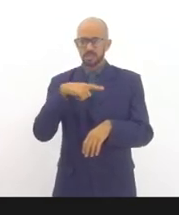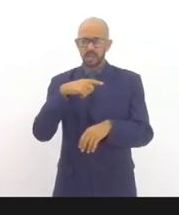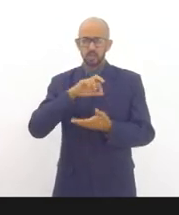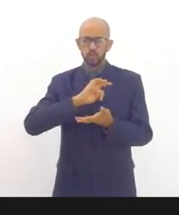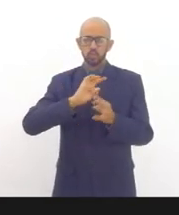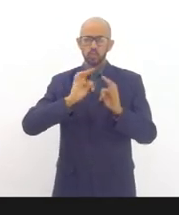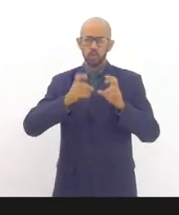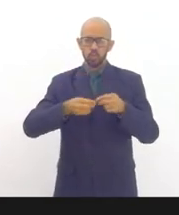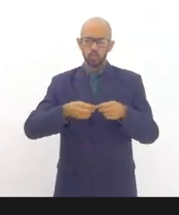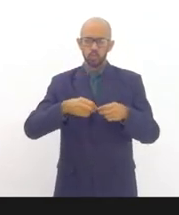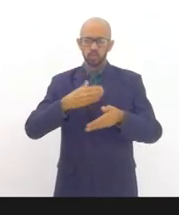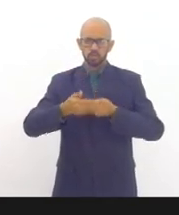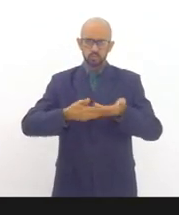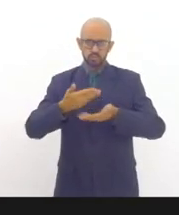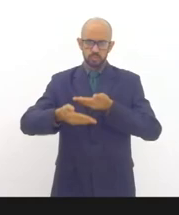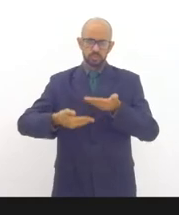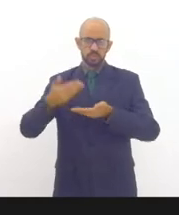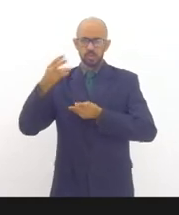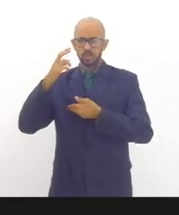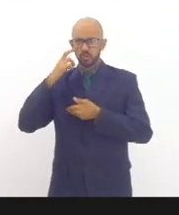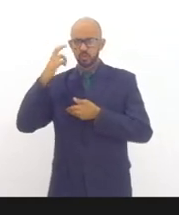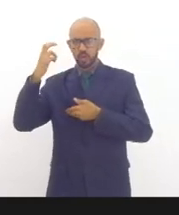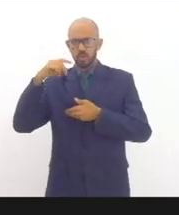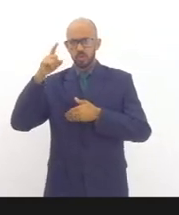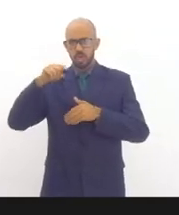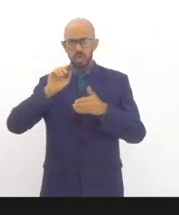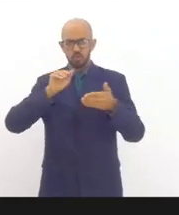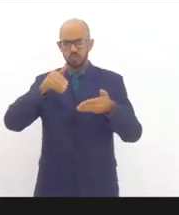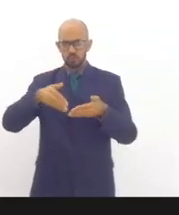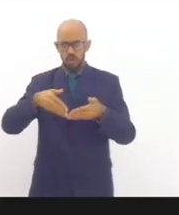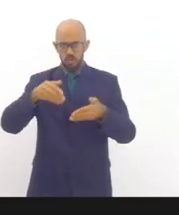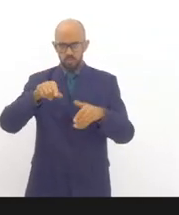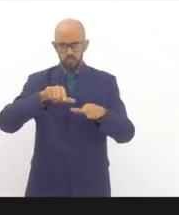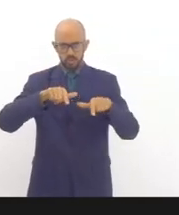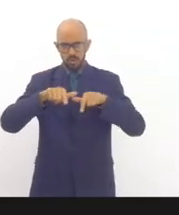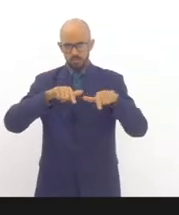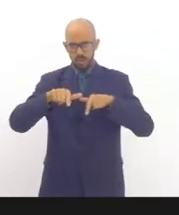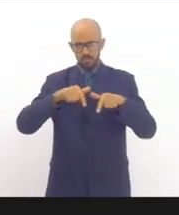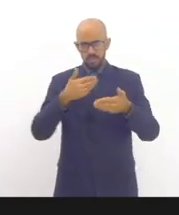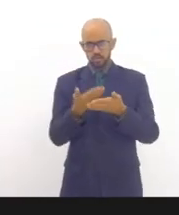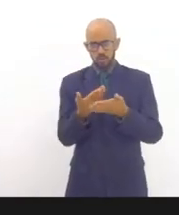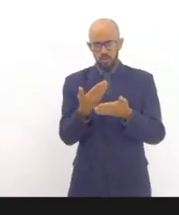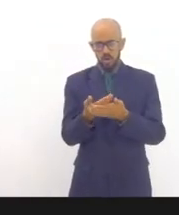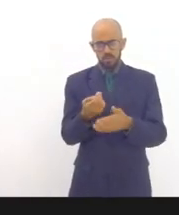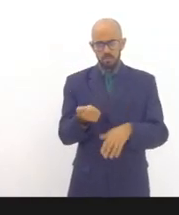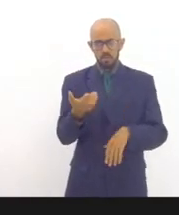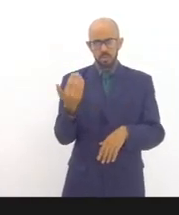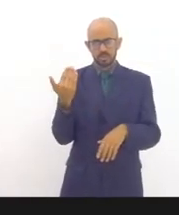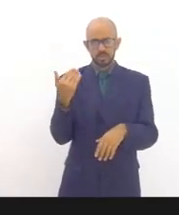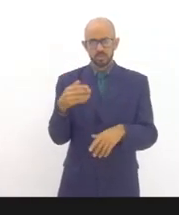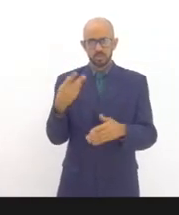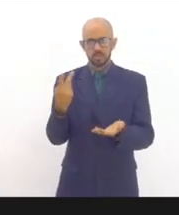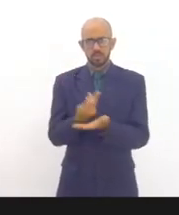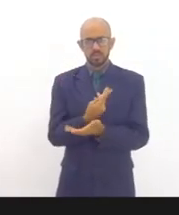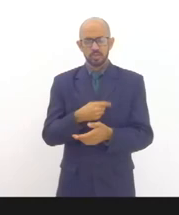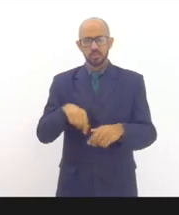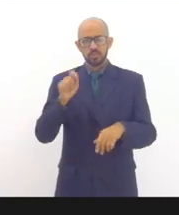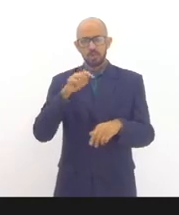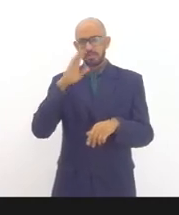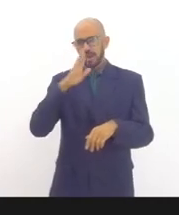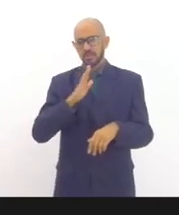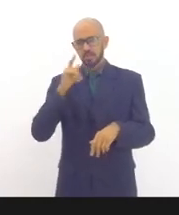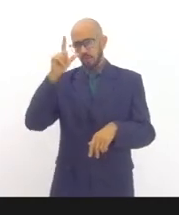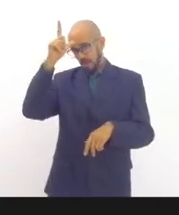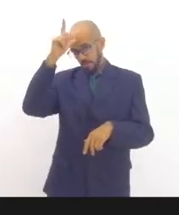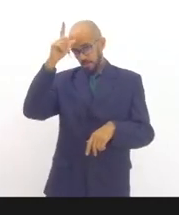gente chama de uma ênfase, né? De trabalho para a escola. Recentemente, uma escola... Brasil-Alemanha, a gente tem a ênfase